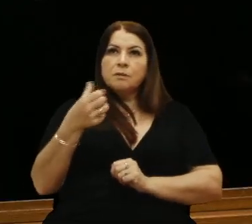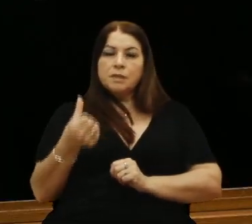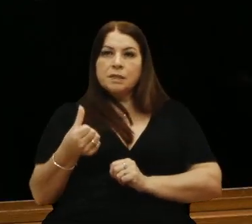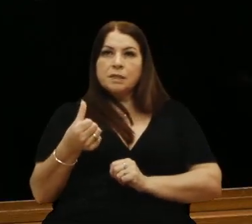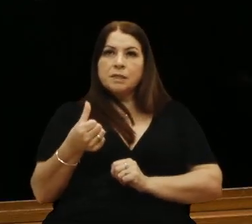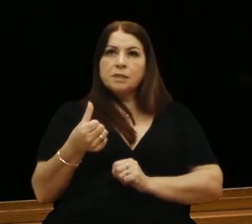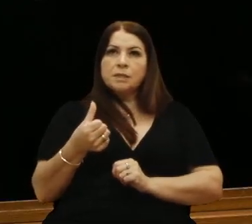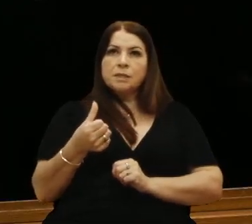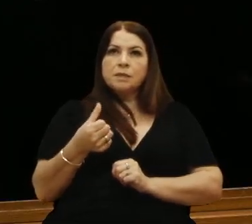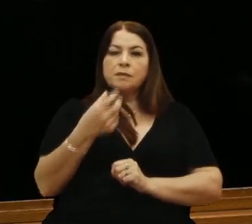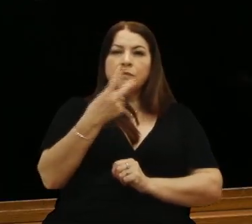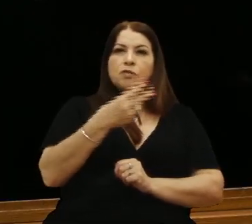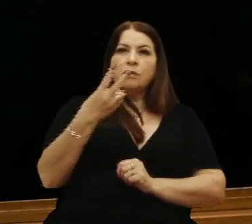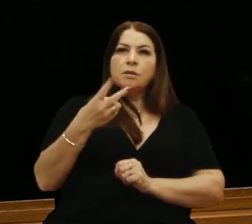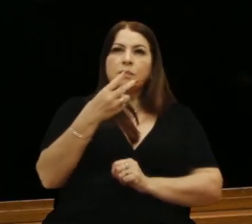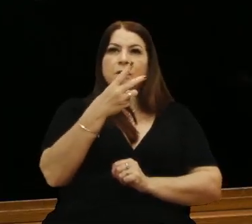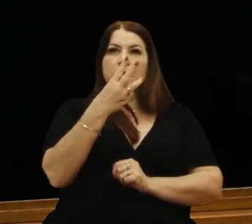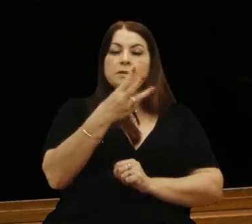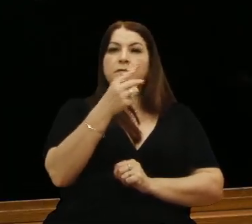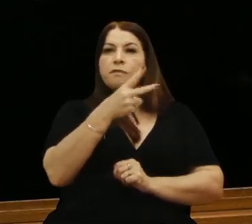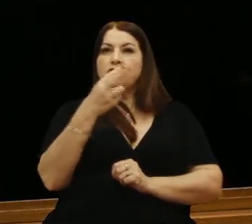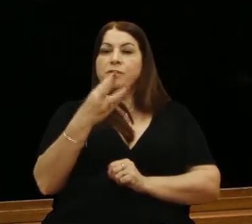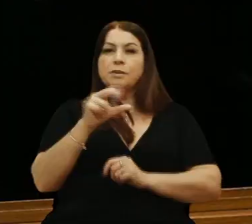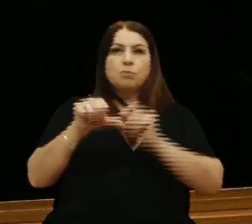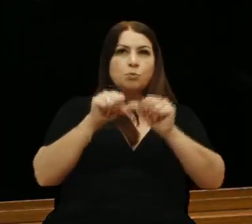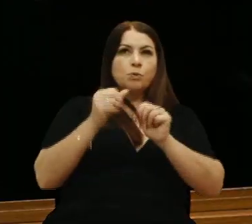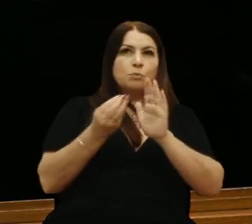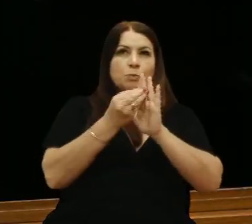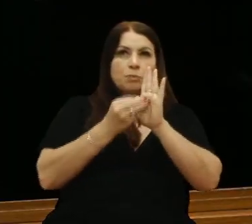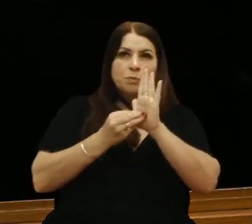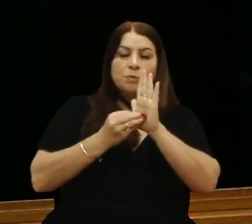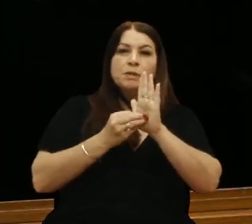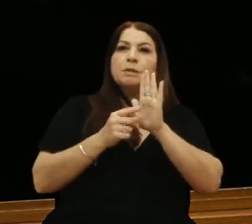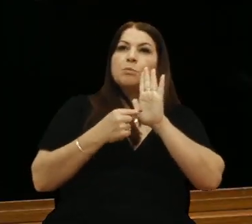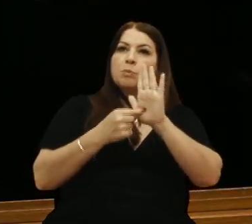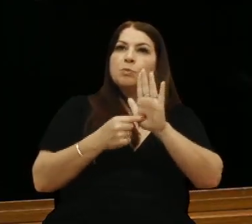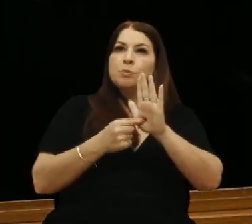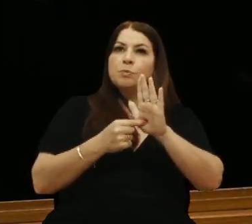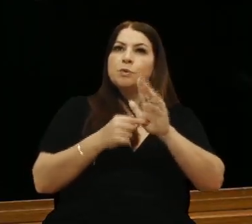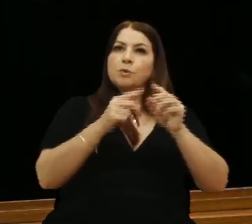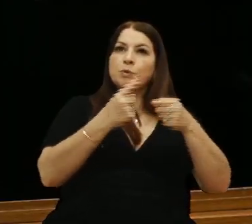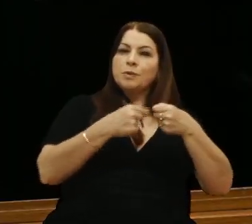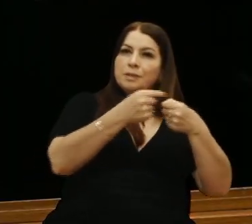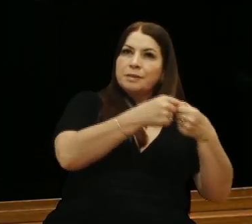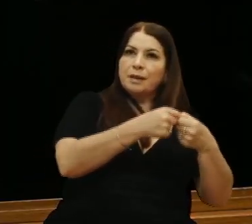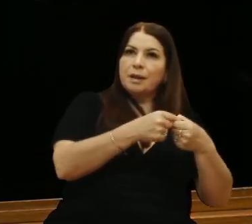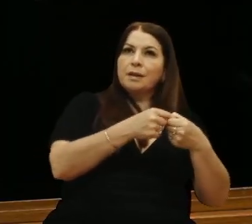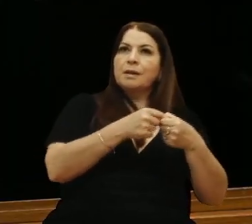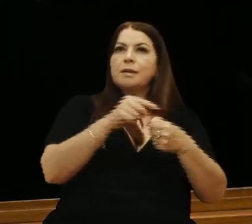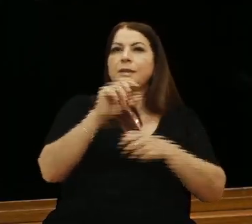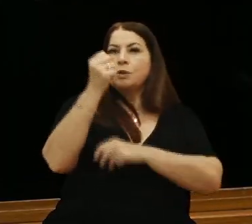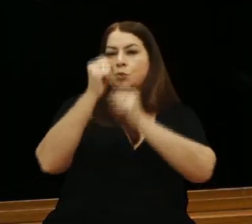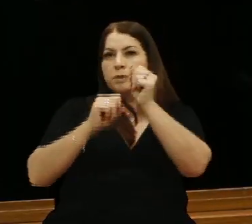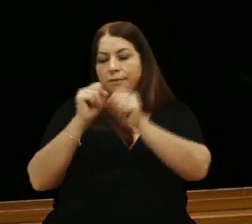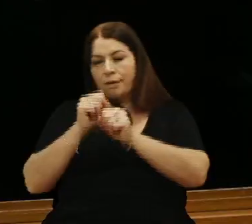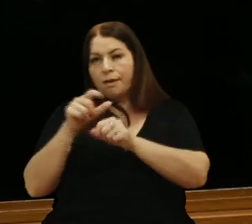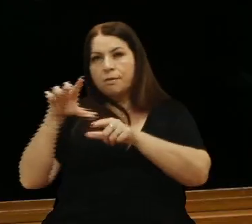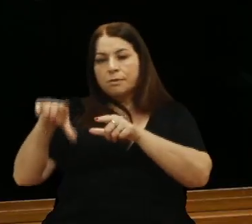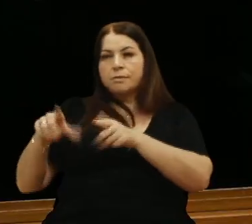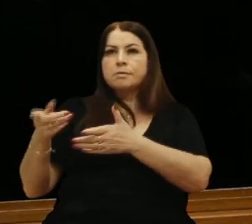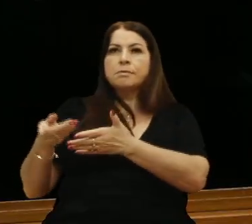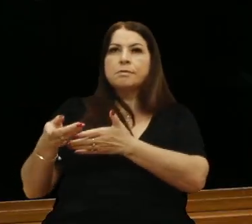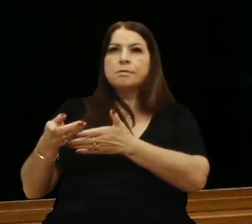a lei 2323, que eu até apresentei algumas alterações nessa lei, que determina zonas urbanas, zonas industriais,